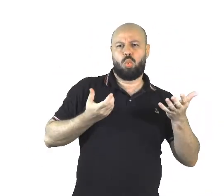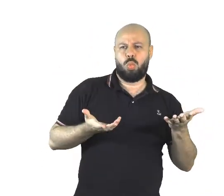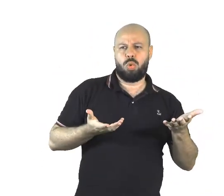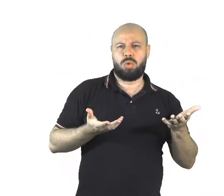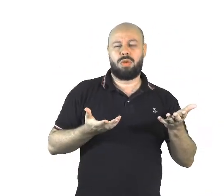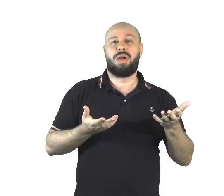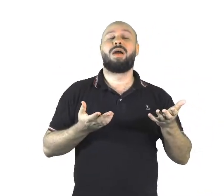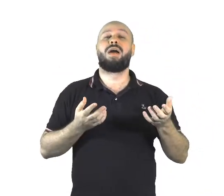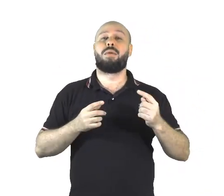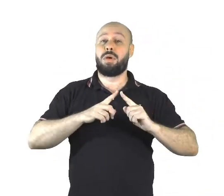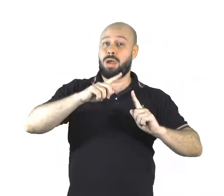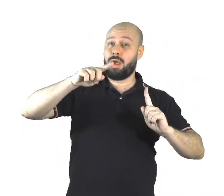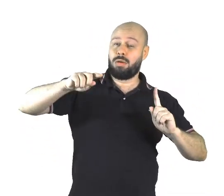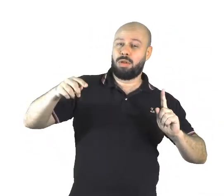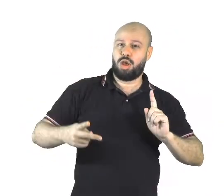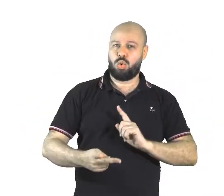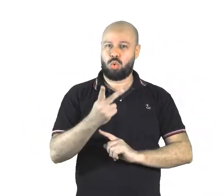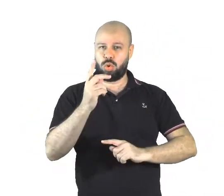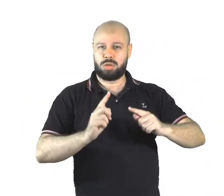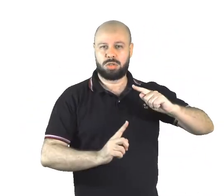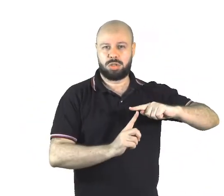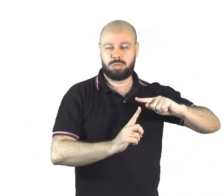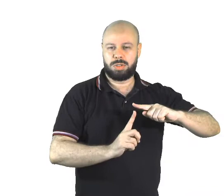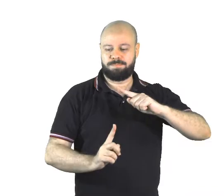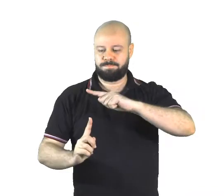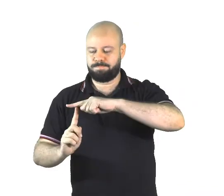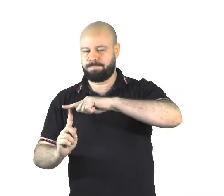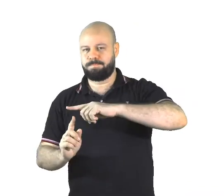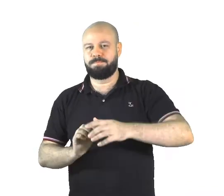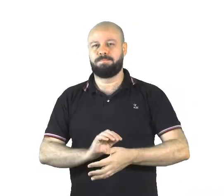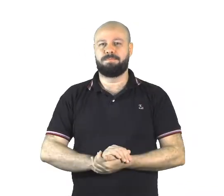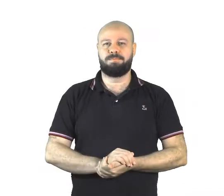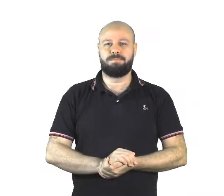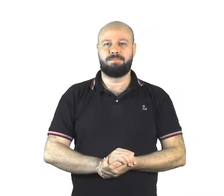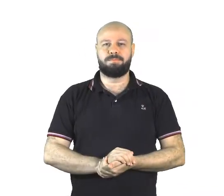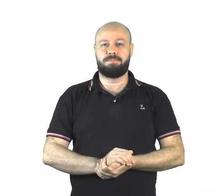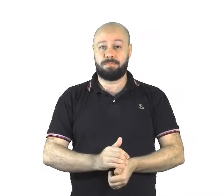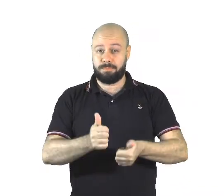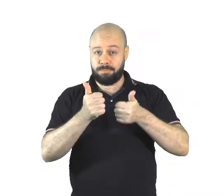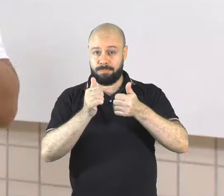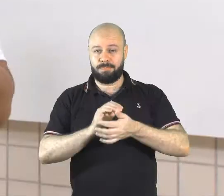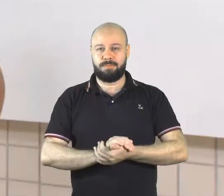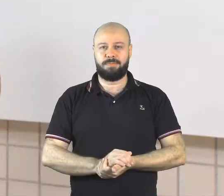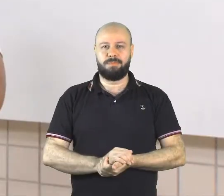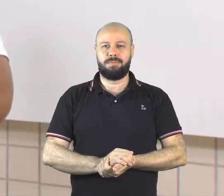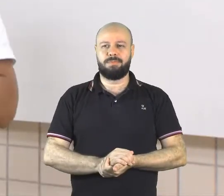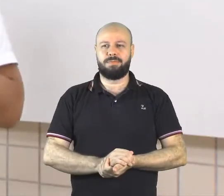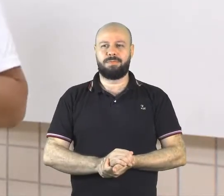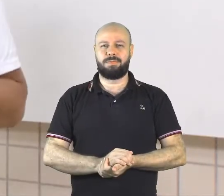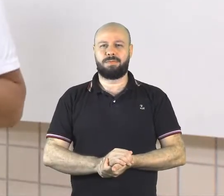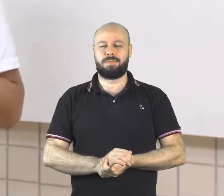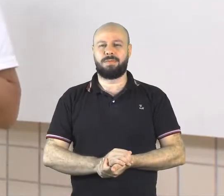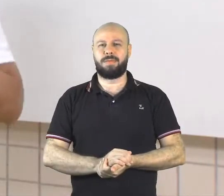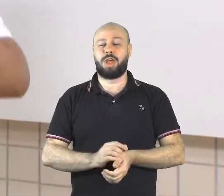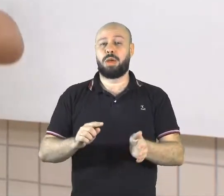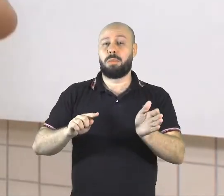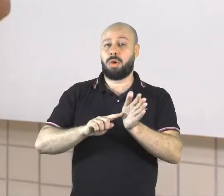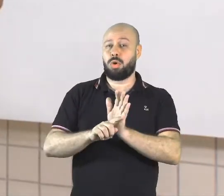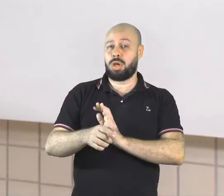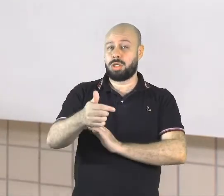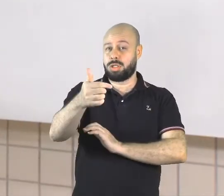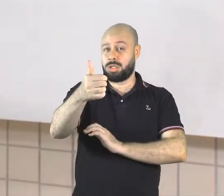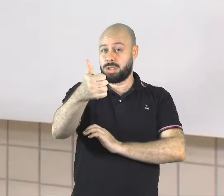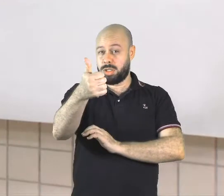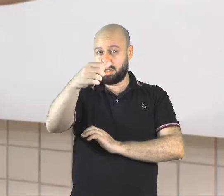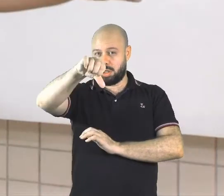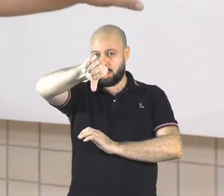feito disso, de linguagem verbal e não verbal, ok? Questão 19, depois de você